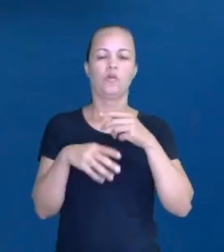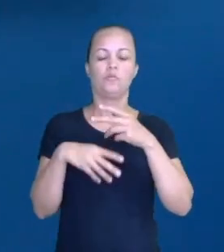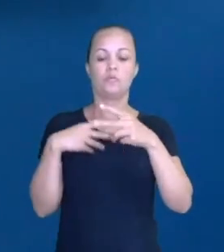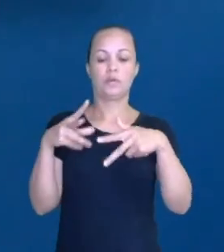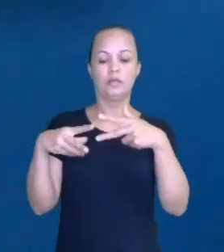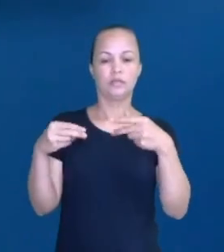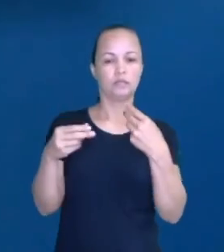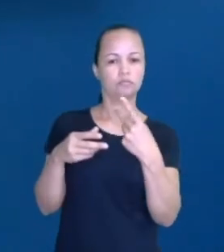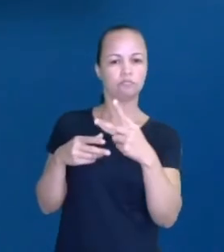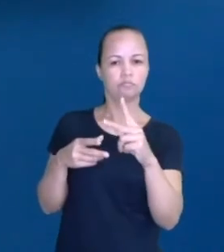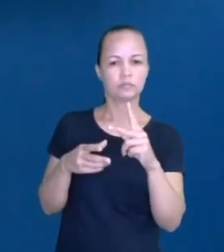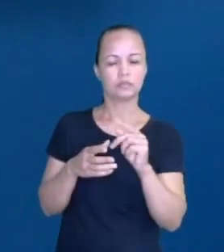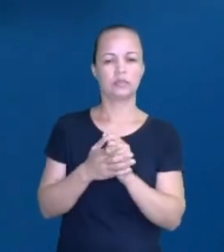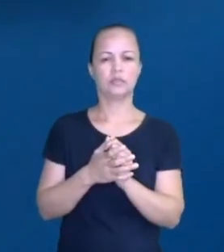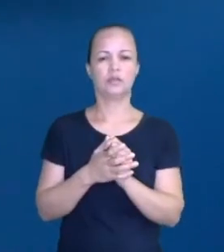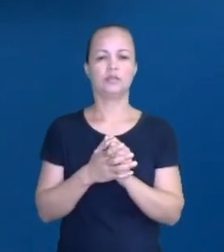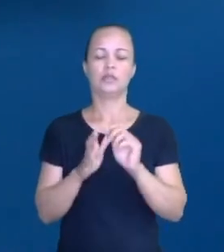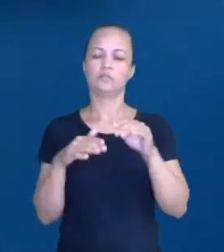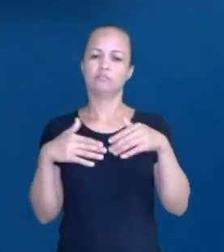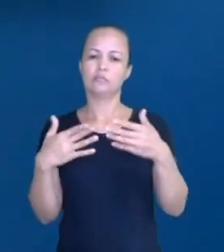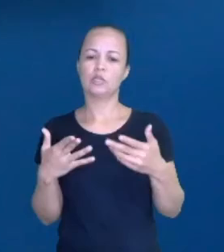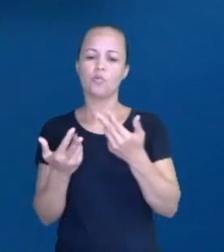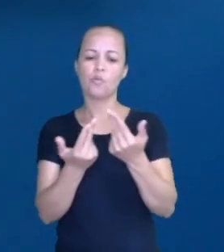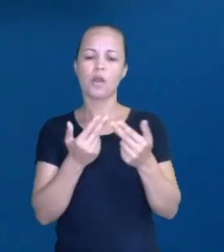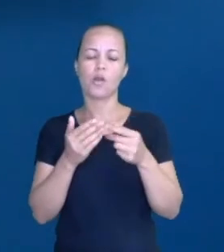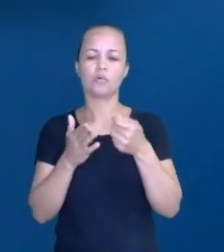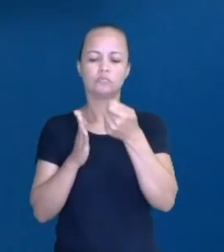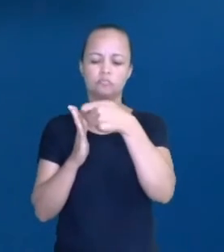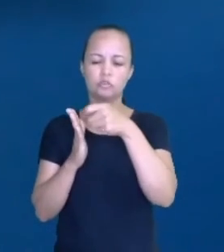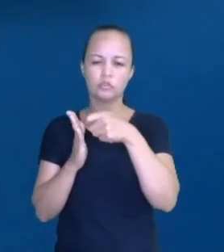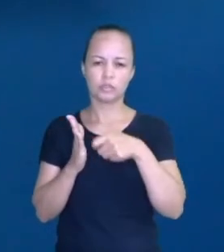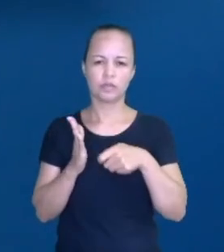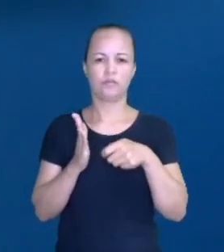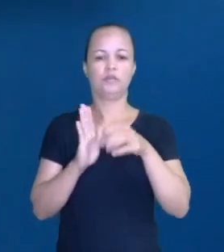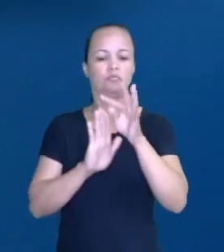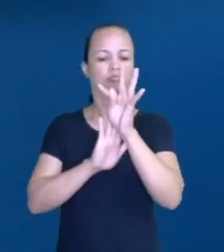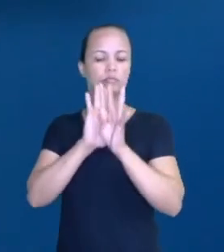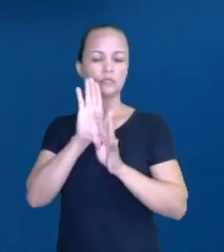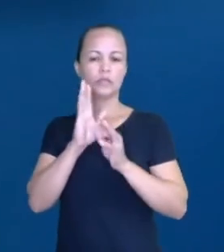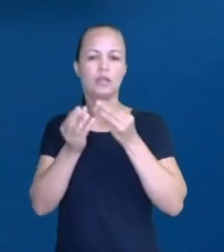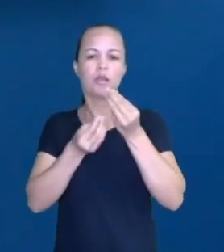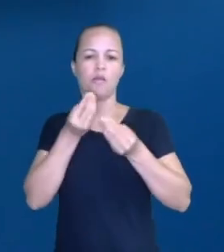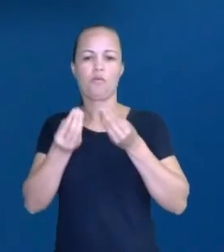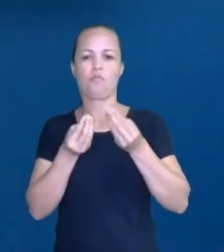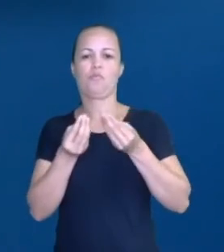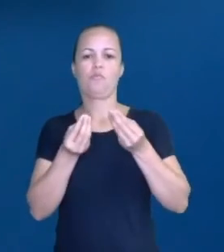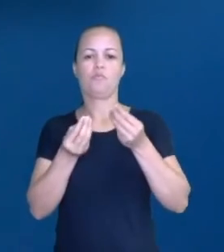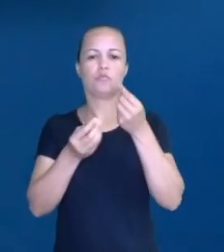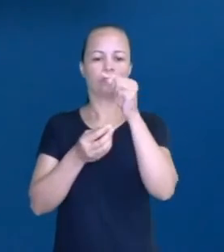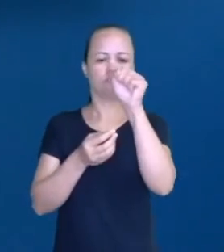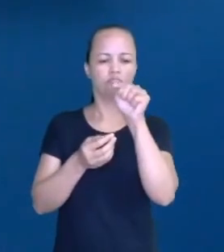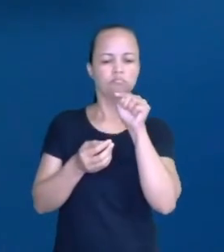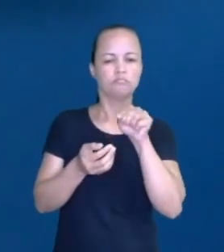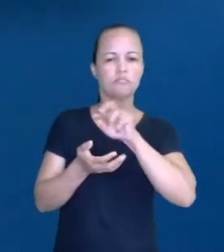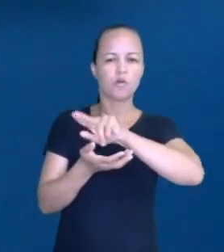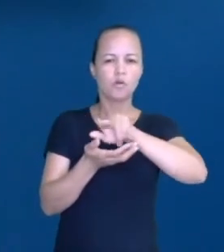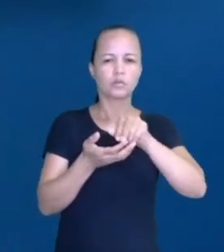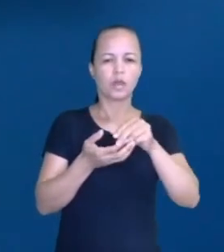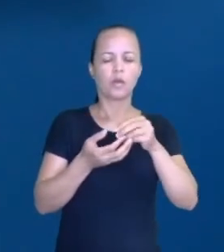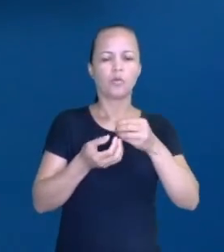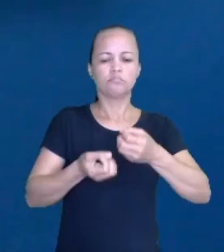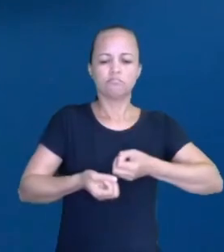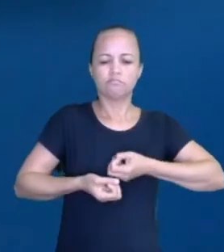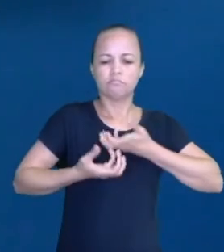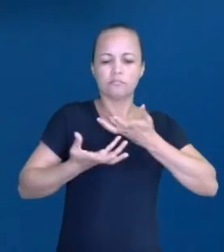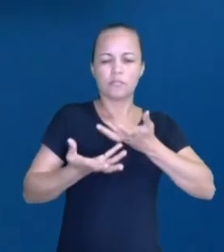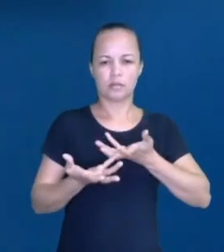ele. Então, do mesmo jeito, é a gente, quando a gente está escrevendo um texto, devemos pontuá-lo de acordo com a nossa intenção, o que a gente quer passar para o